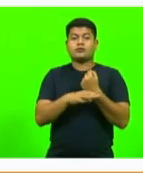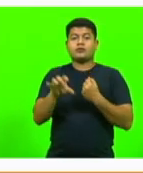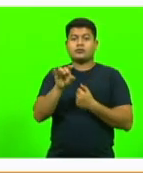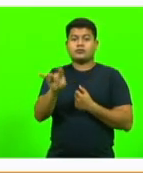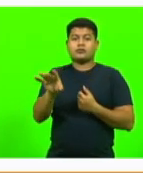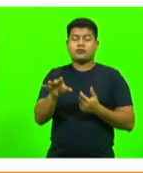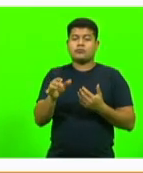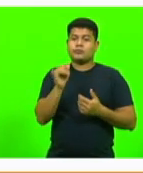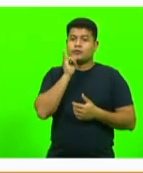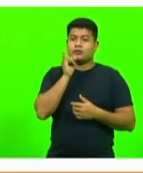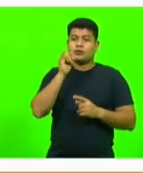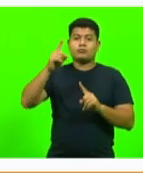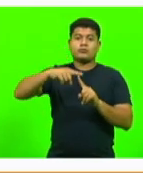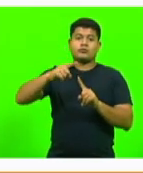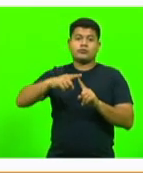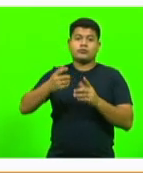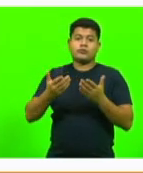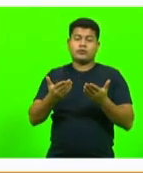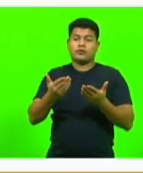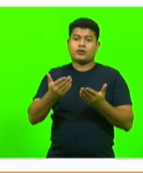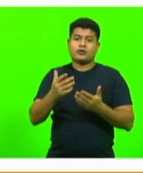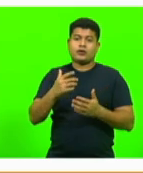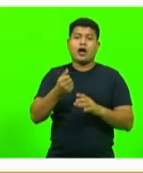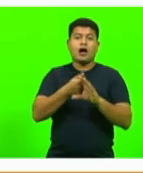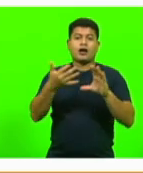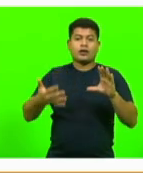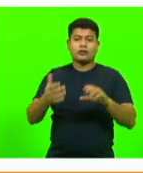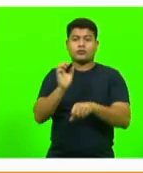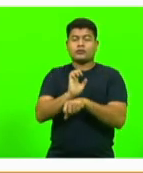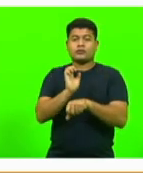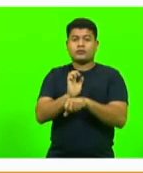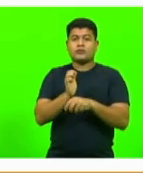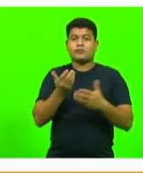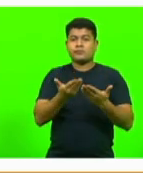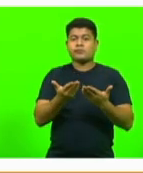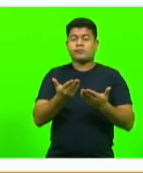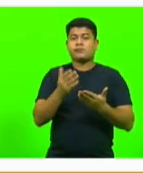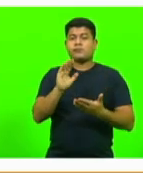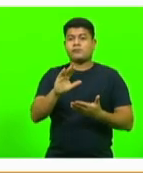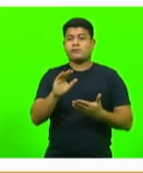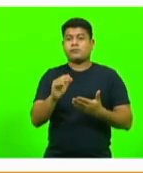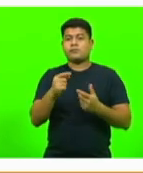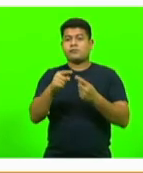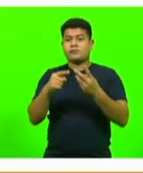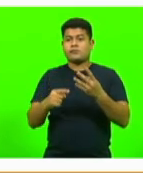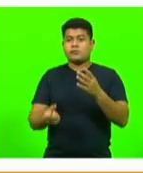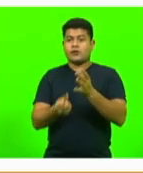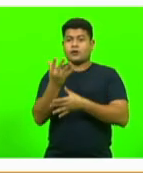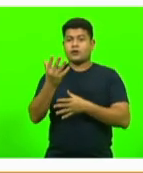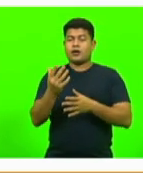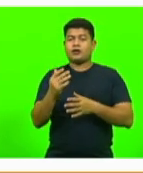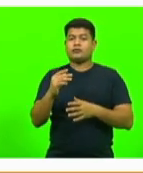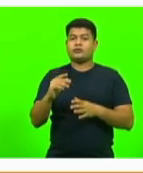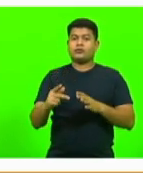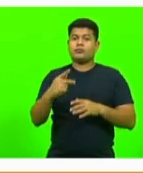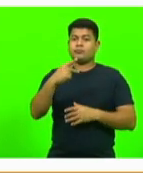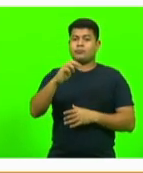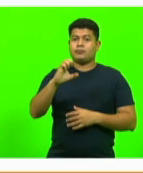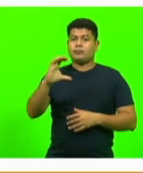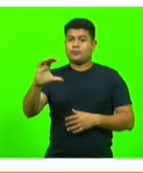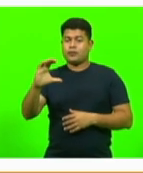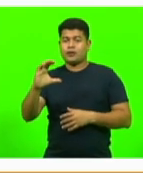típicos do Estado que vai ser os cargos típicos de estado não estão estabelecidos na Pec e vão ser estabelecidos por lei posteriormente